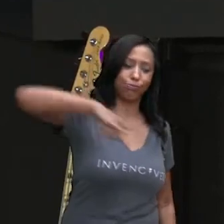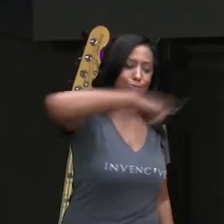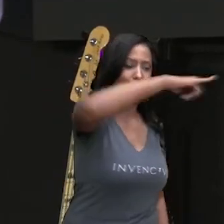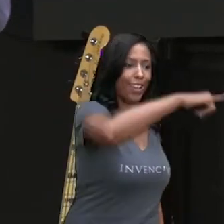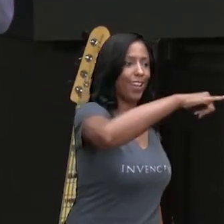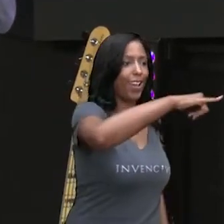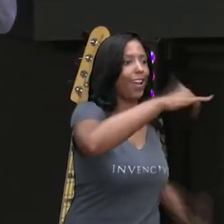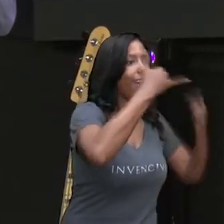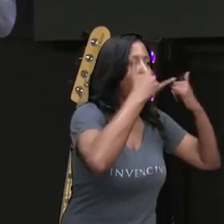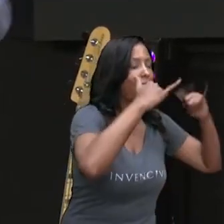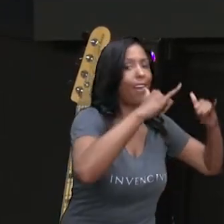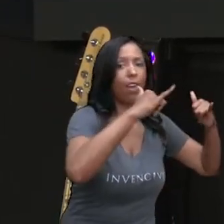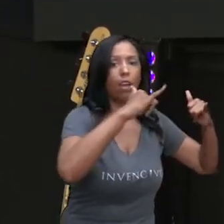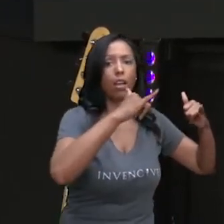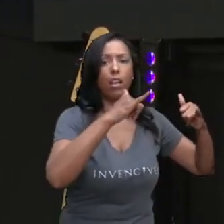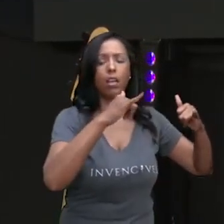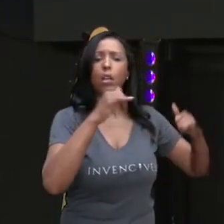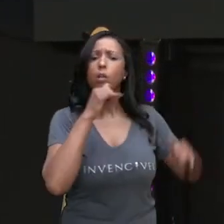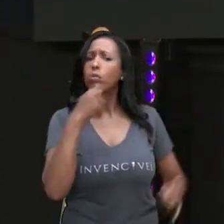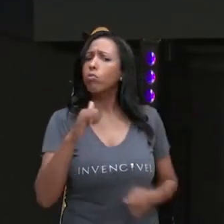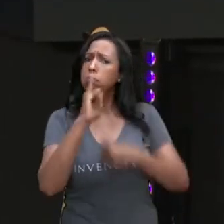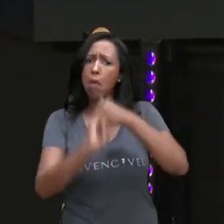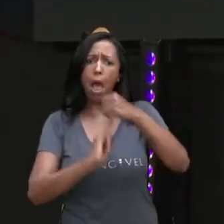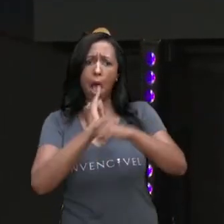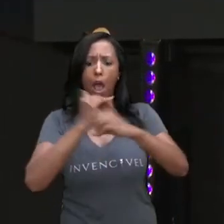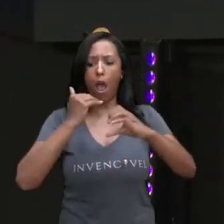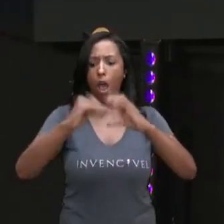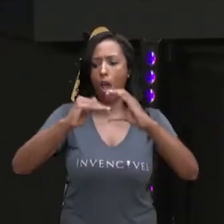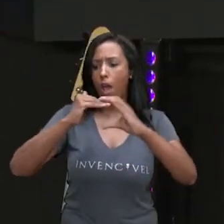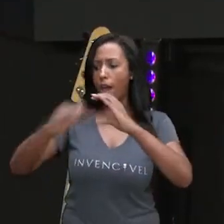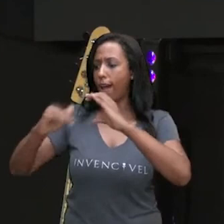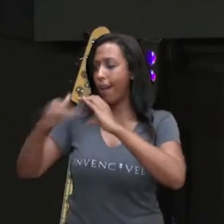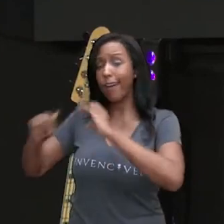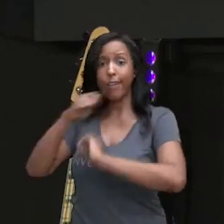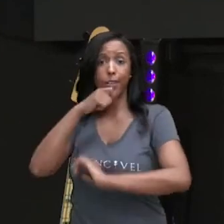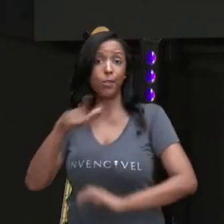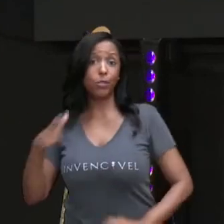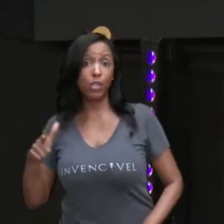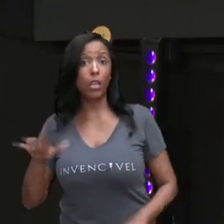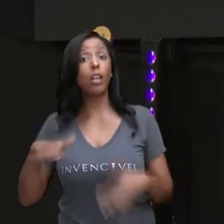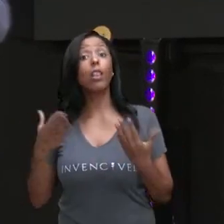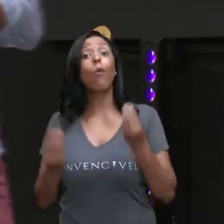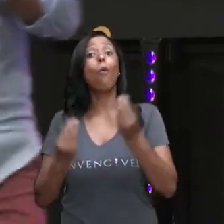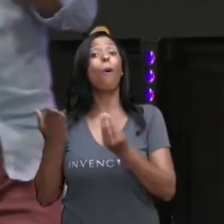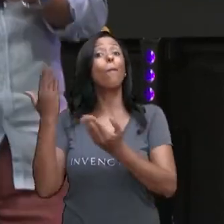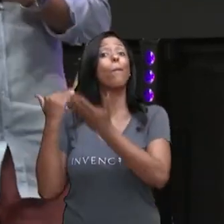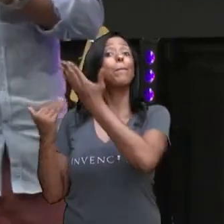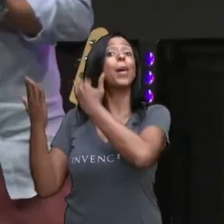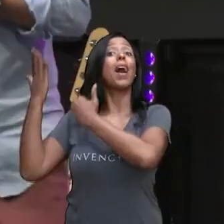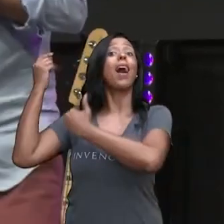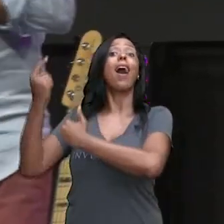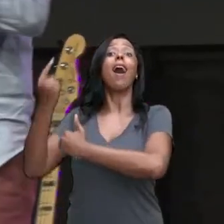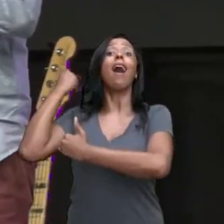inteiro, então eles mandavam cartas, daí carta aos Coríntios, carta aos Filipenses, carta aos Tessalonicenses, cartas pessoais,